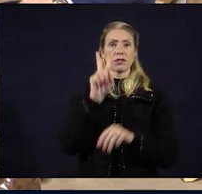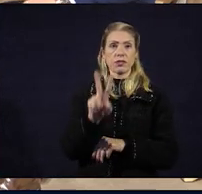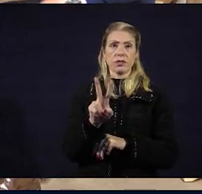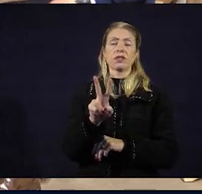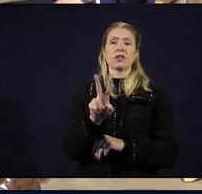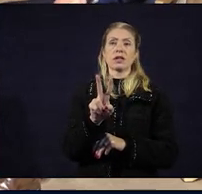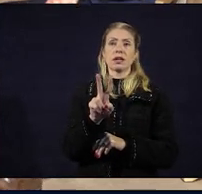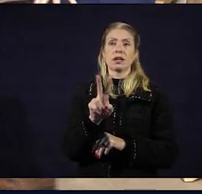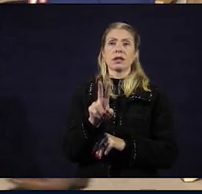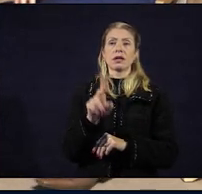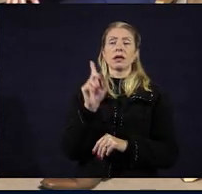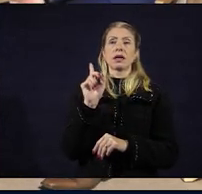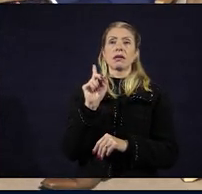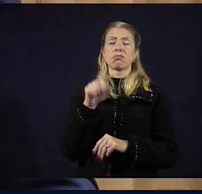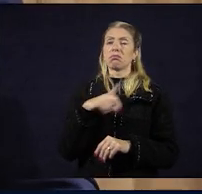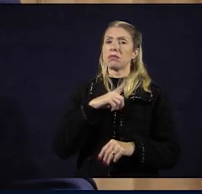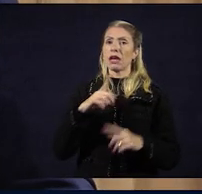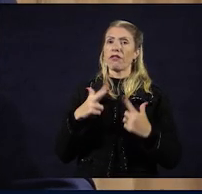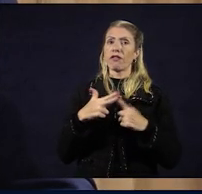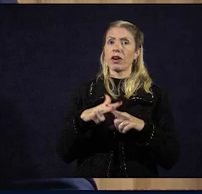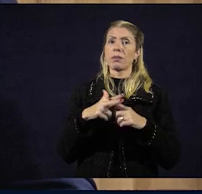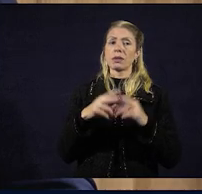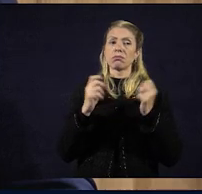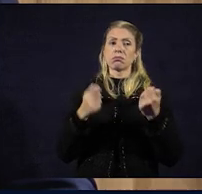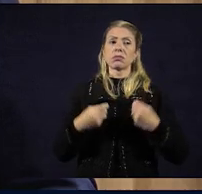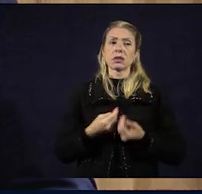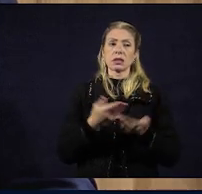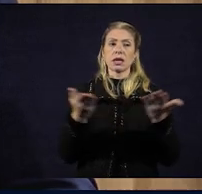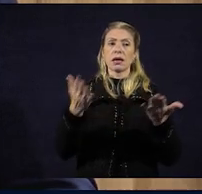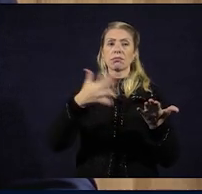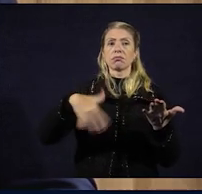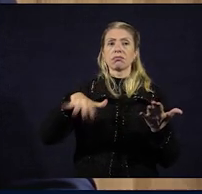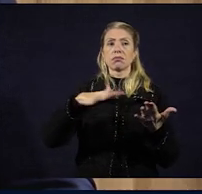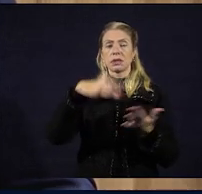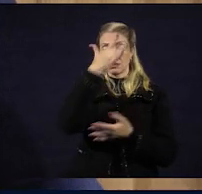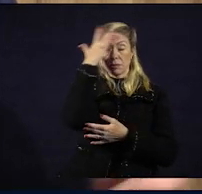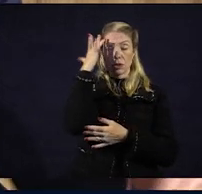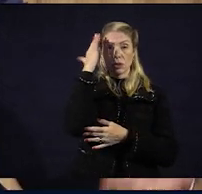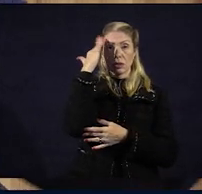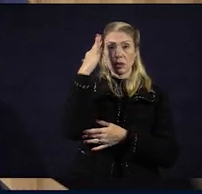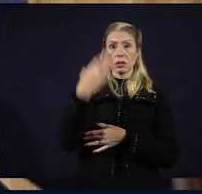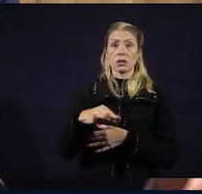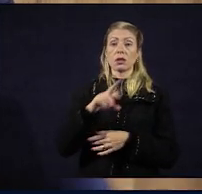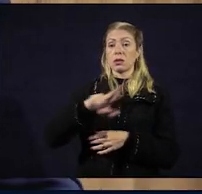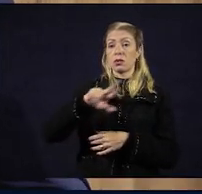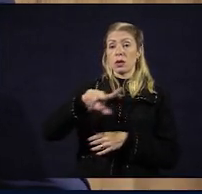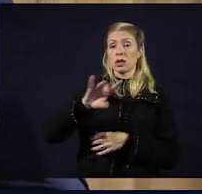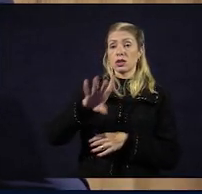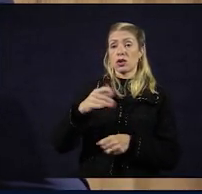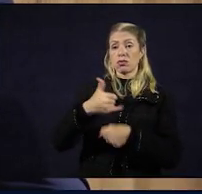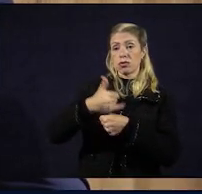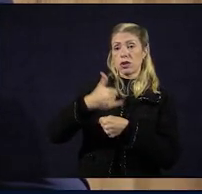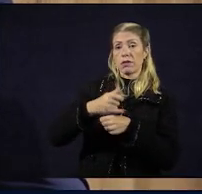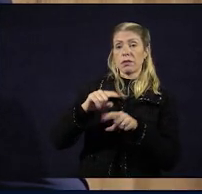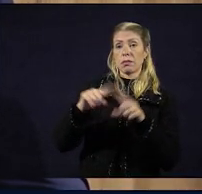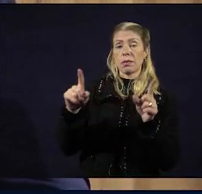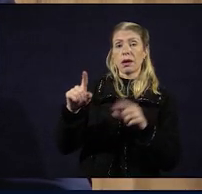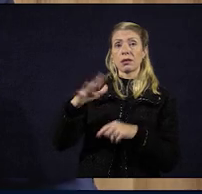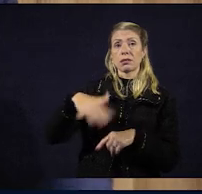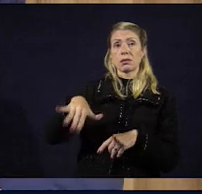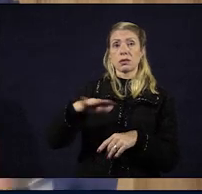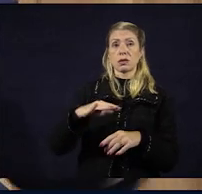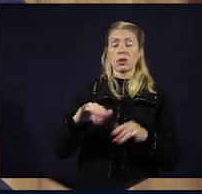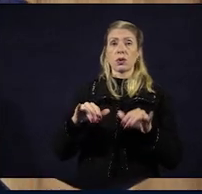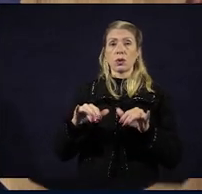acho que é uma uma super ferramenta onde a gente leva todo médica não só o senhor ou eu que falo mais com o mercado mas